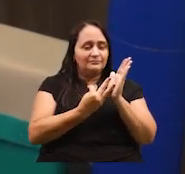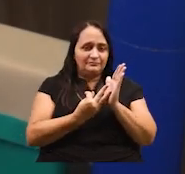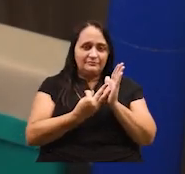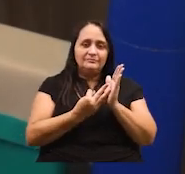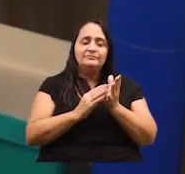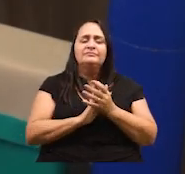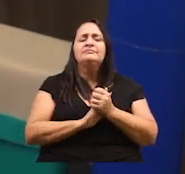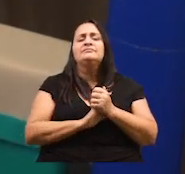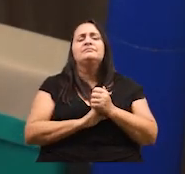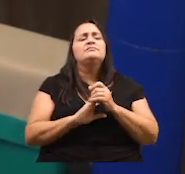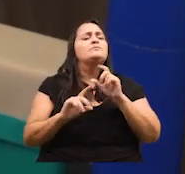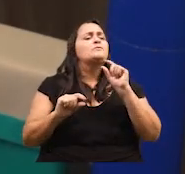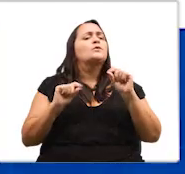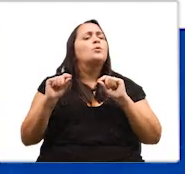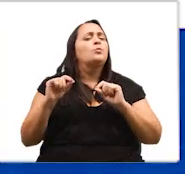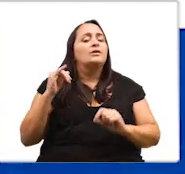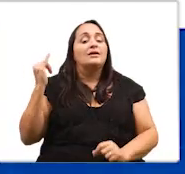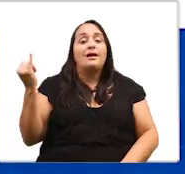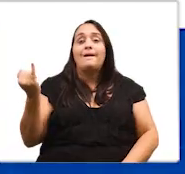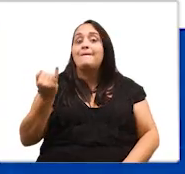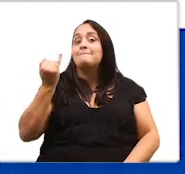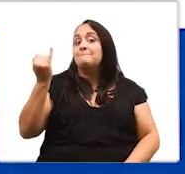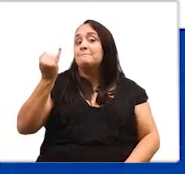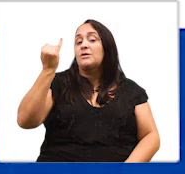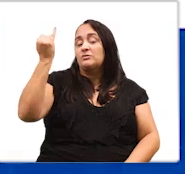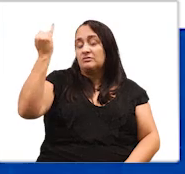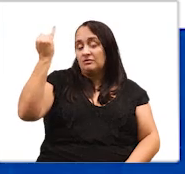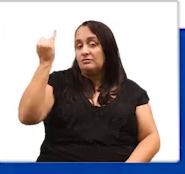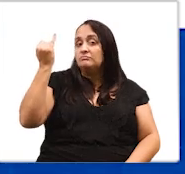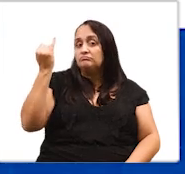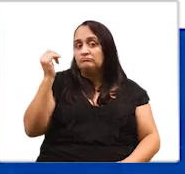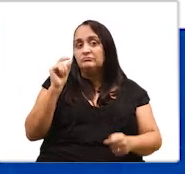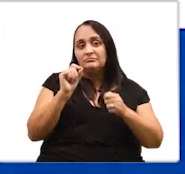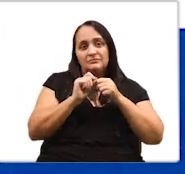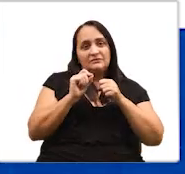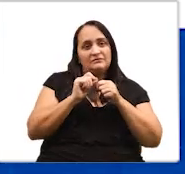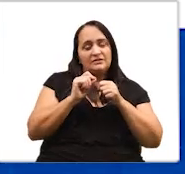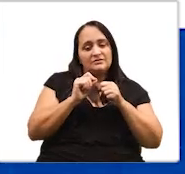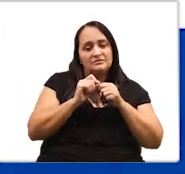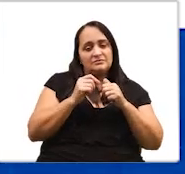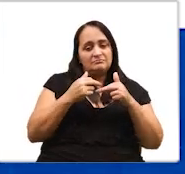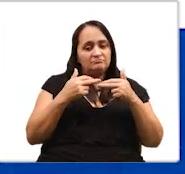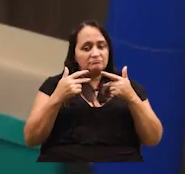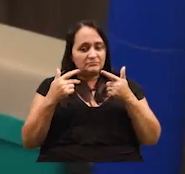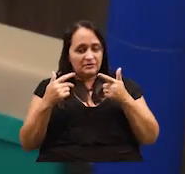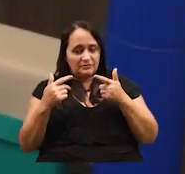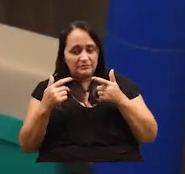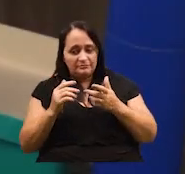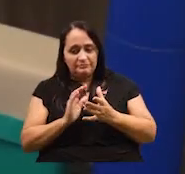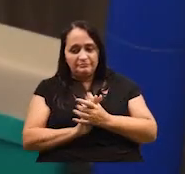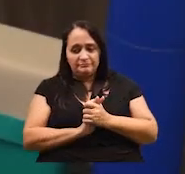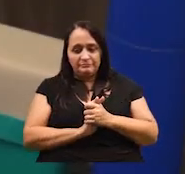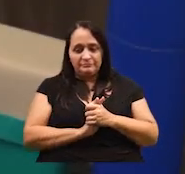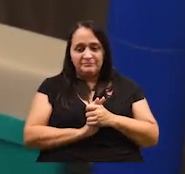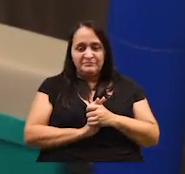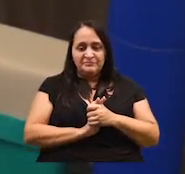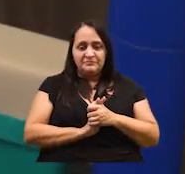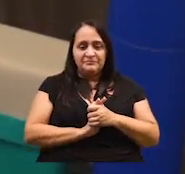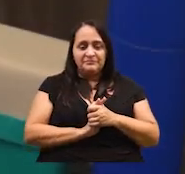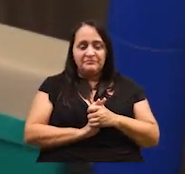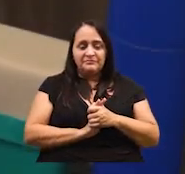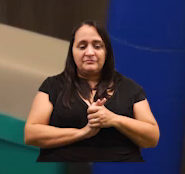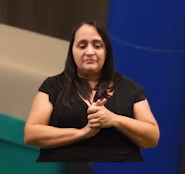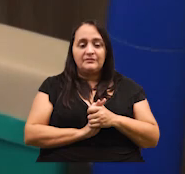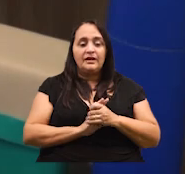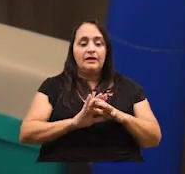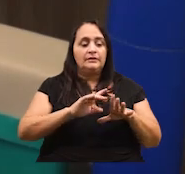e o que é importante para fazer ou cozinhar um prato, né? Quando a gente está na cozinha